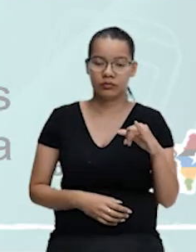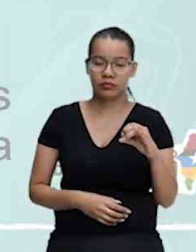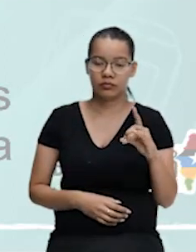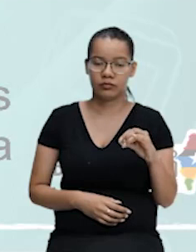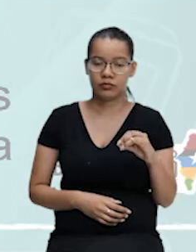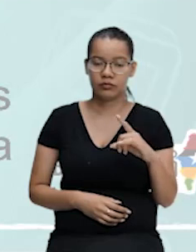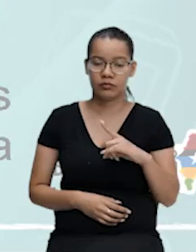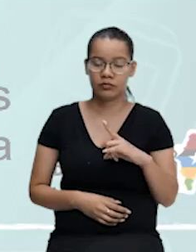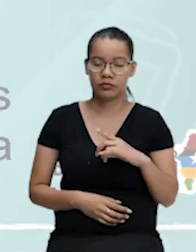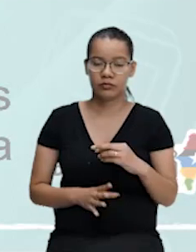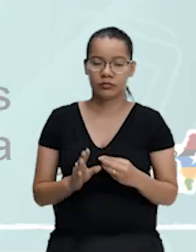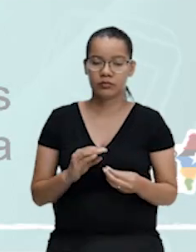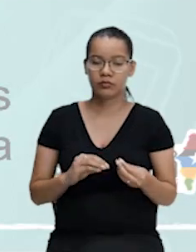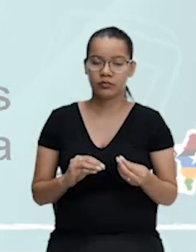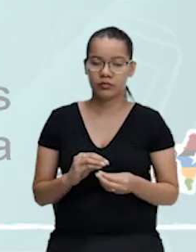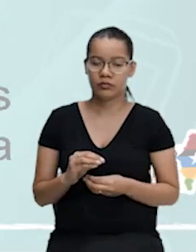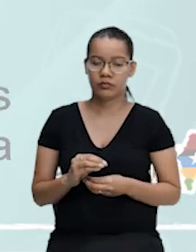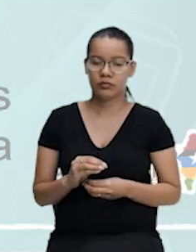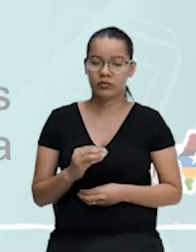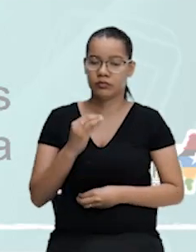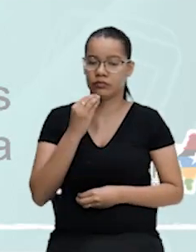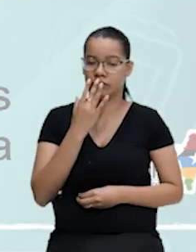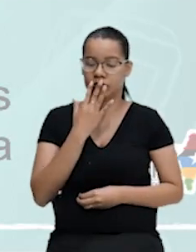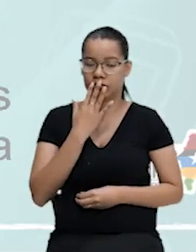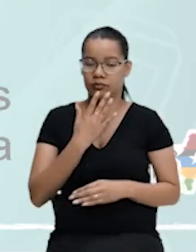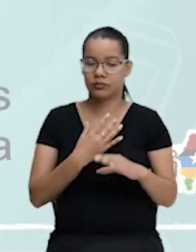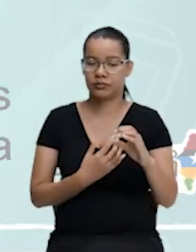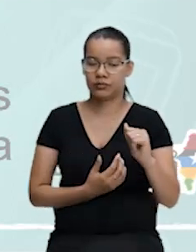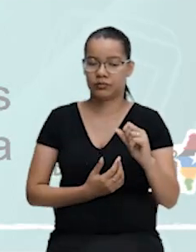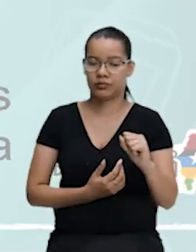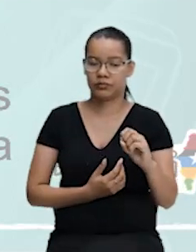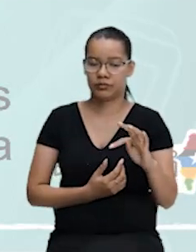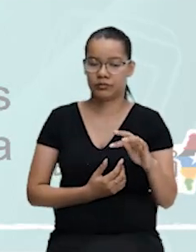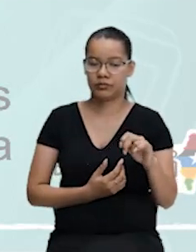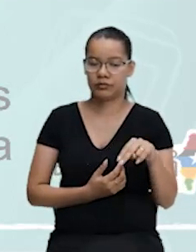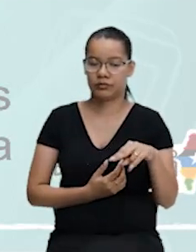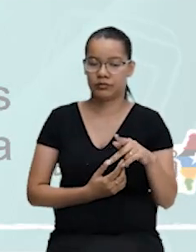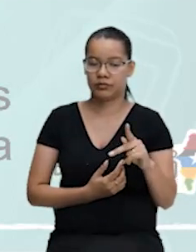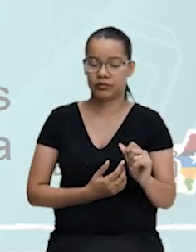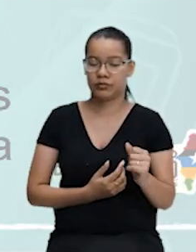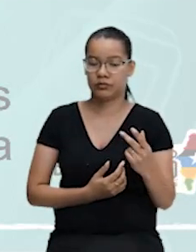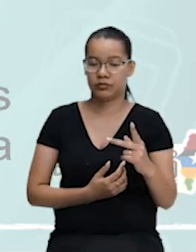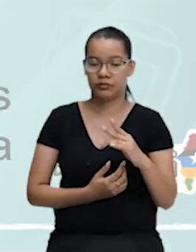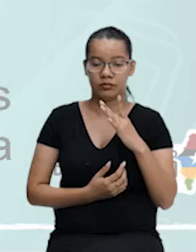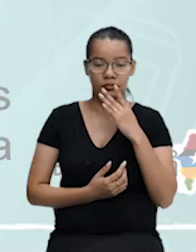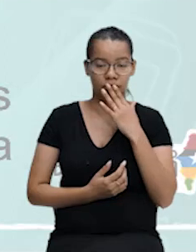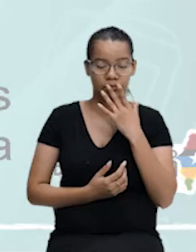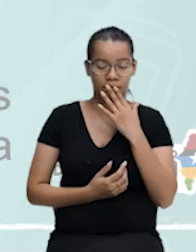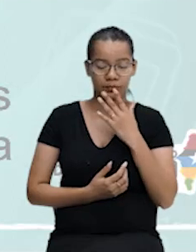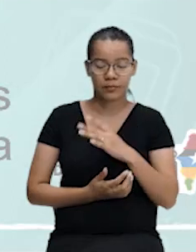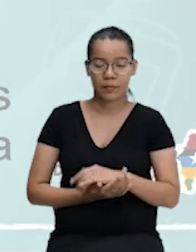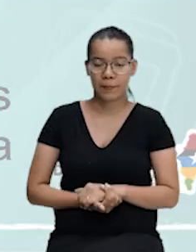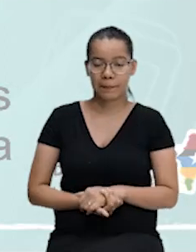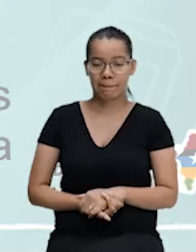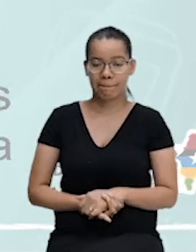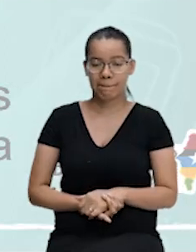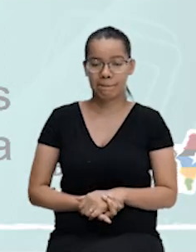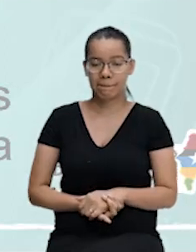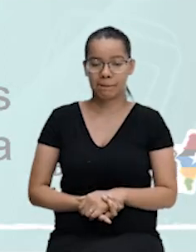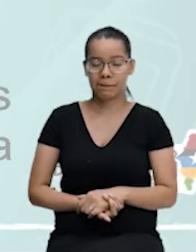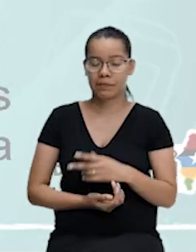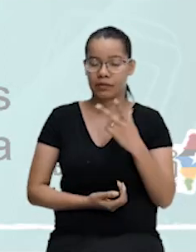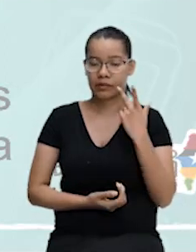uma solução de cor castanha. Então, essa é a sua coloração, certo?